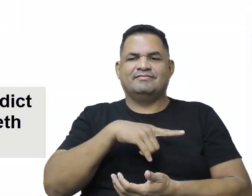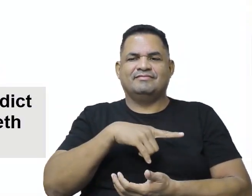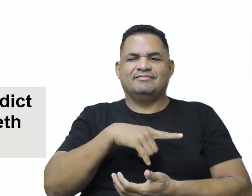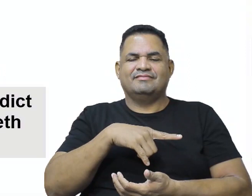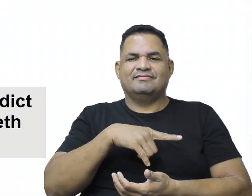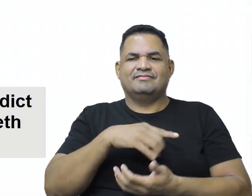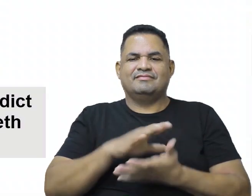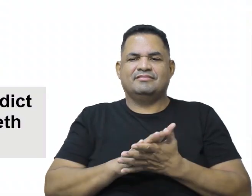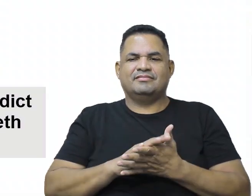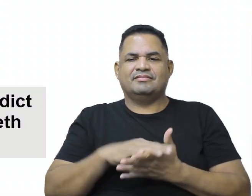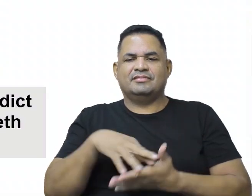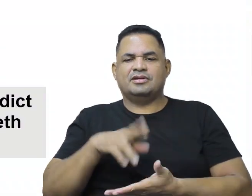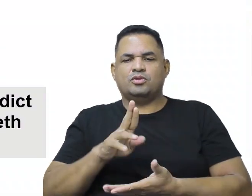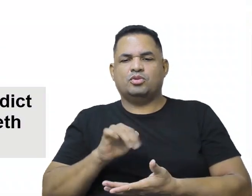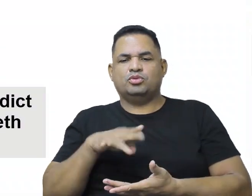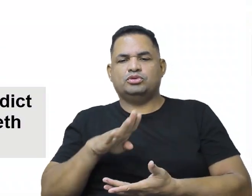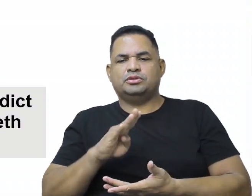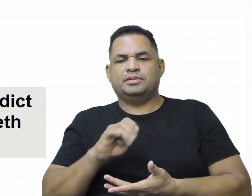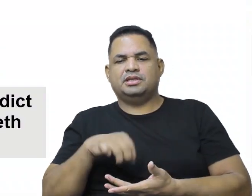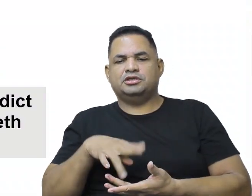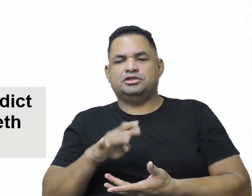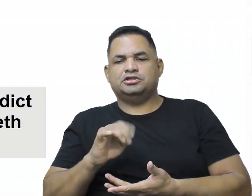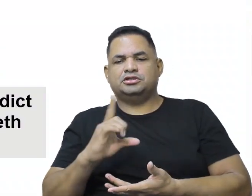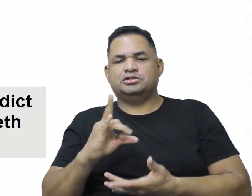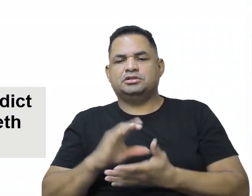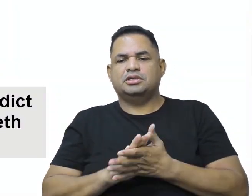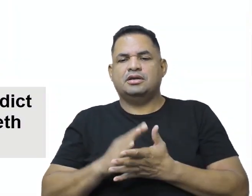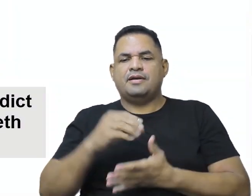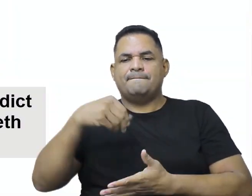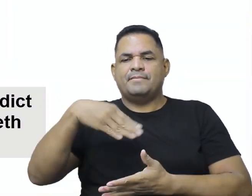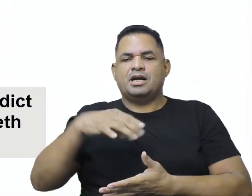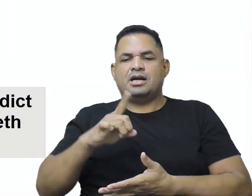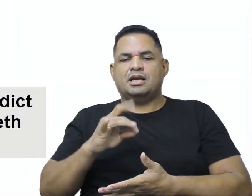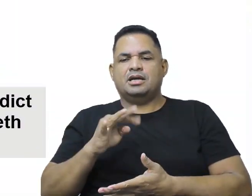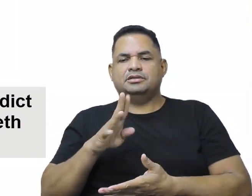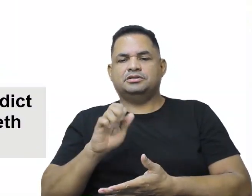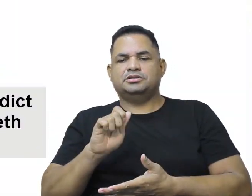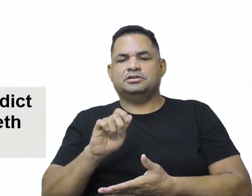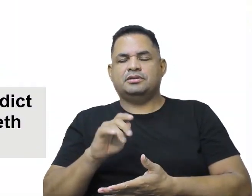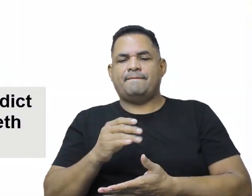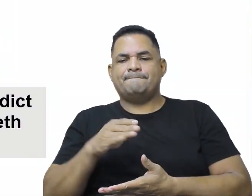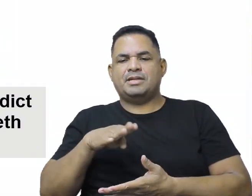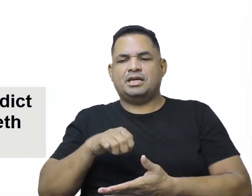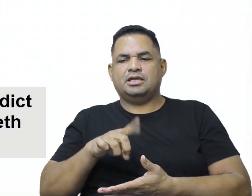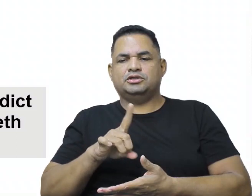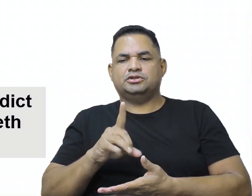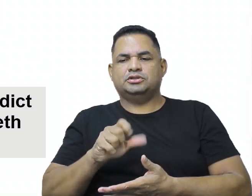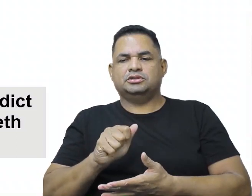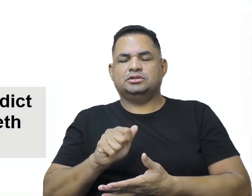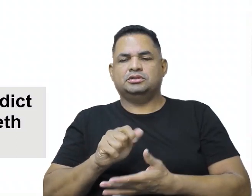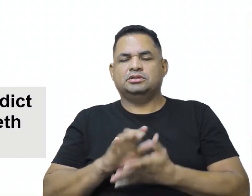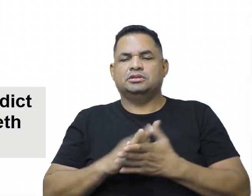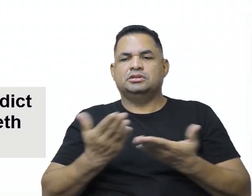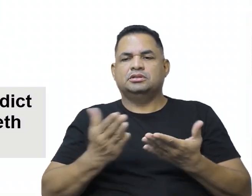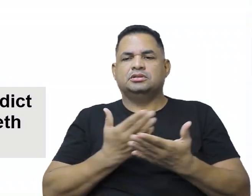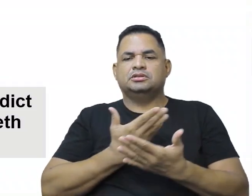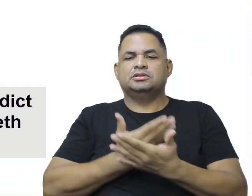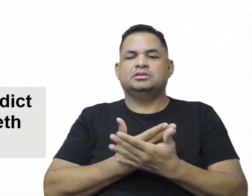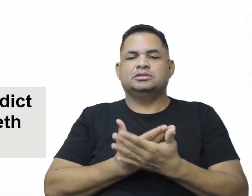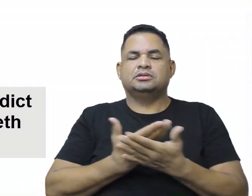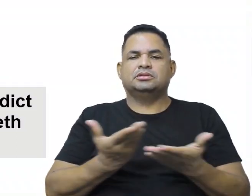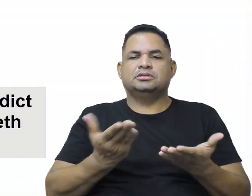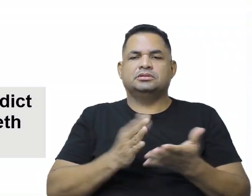a Ruth benedict e a Margarete midi que ela fala sobre os estudos da cultura no sentido